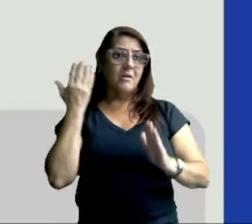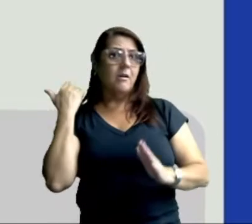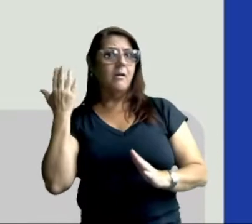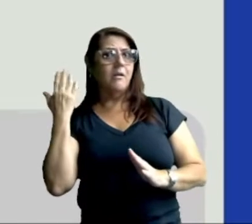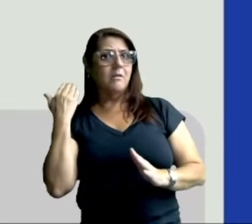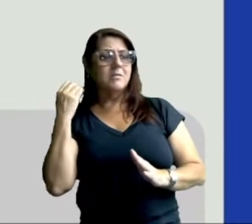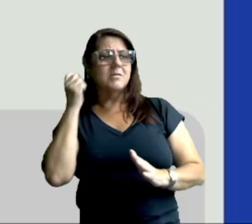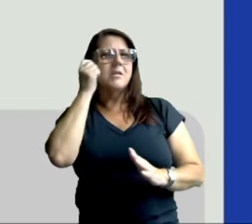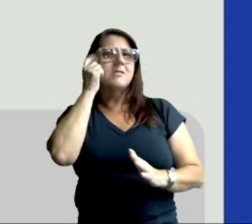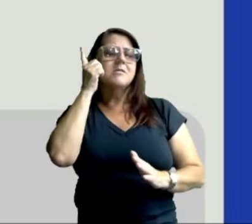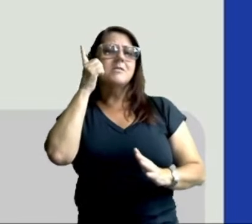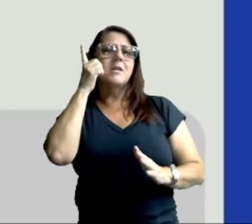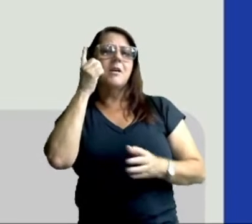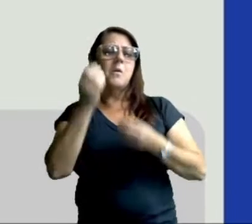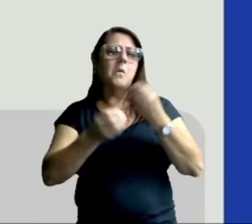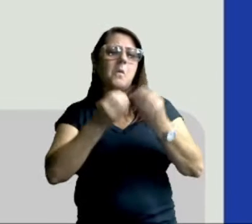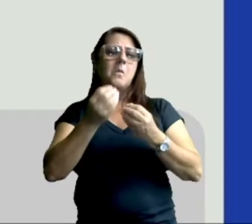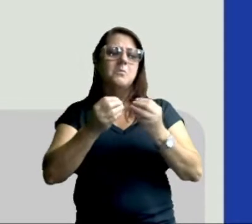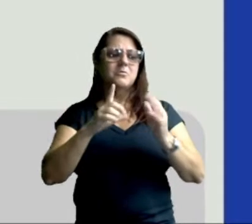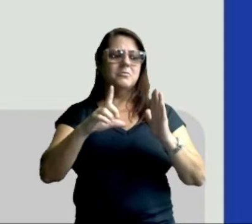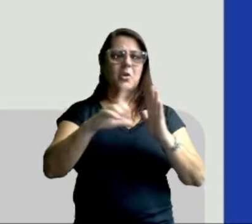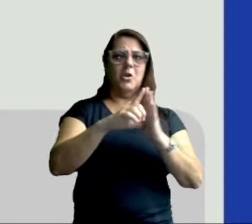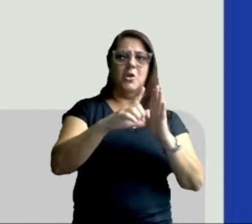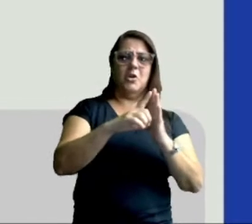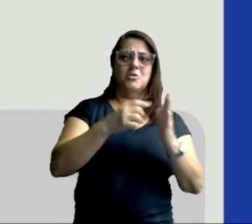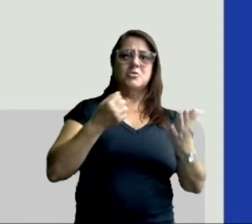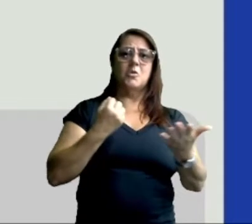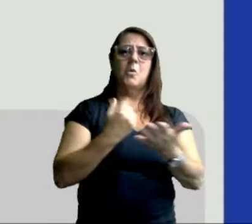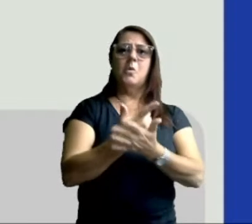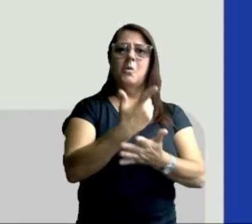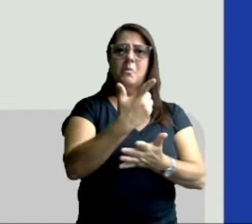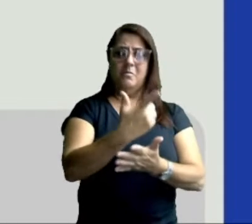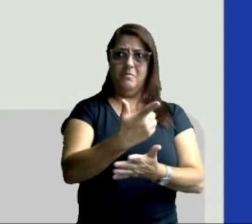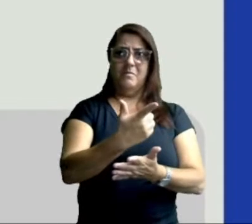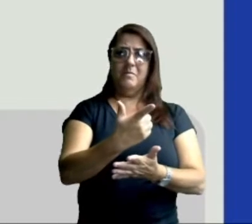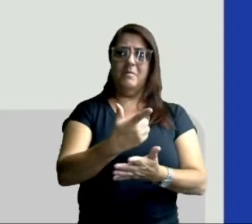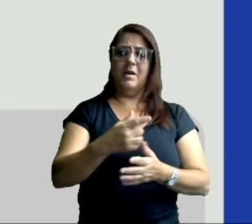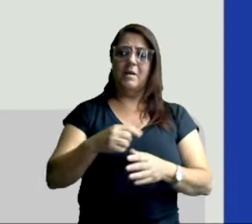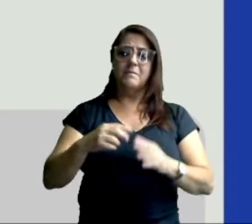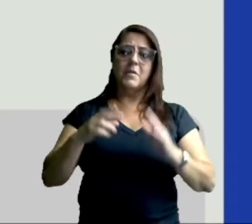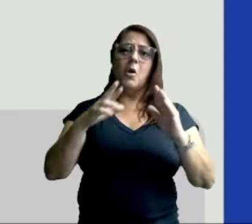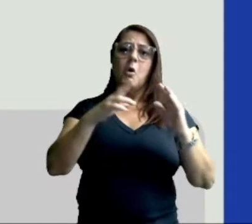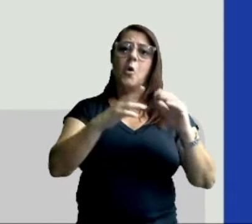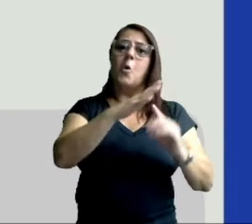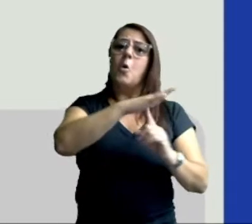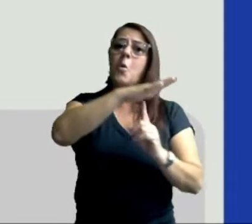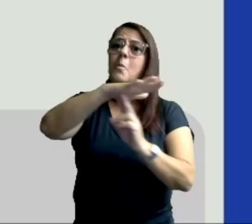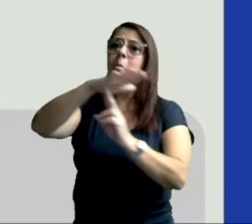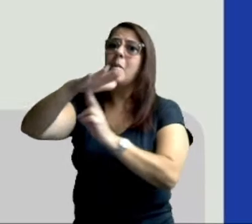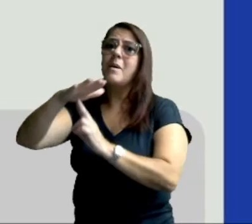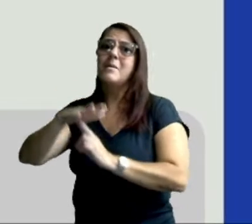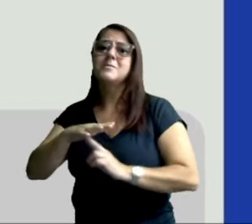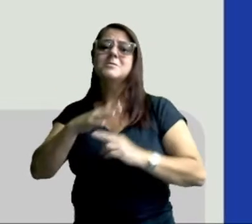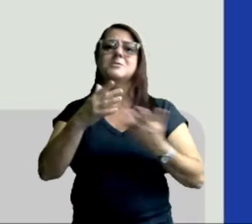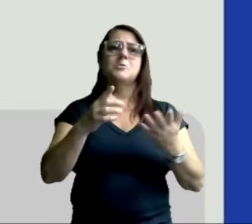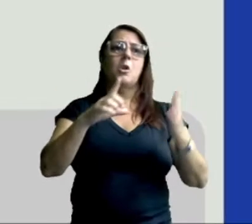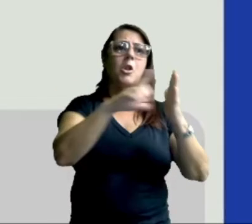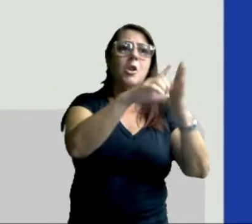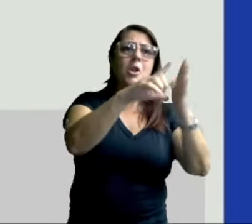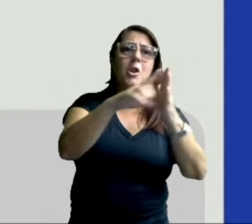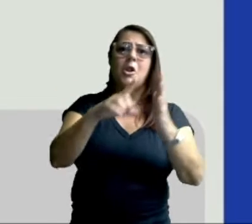gente tinha a ideia de consumo, né, de compra. De fato, quando a gente ia no comércio, a gente entrava naquela loja lá